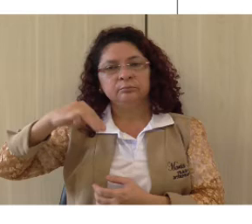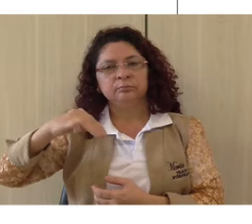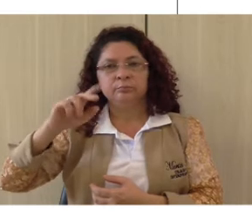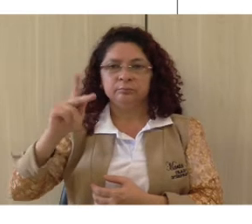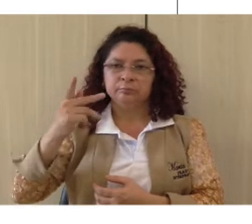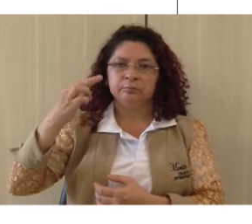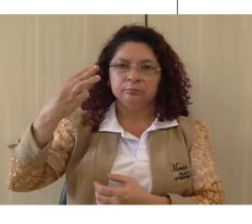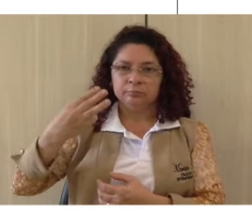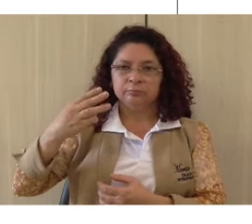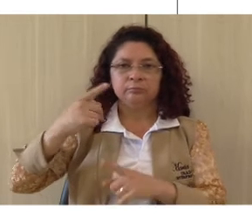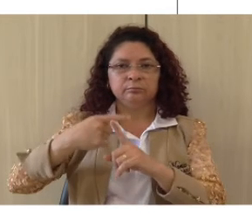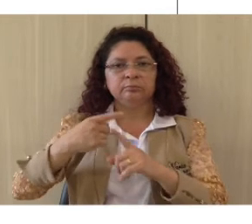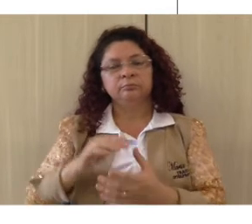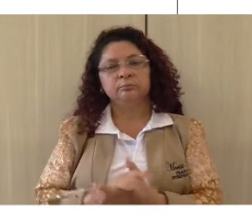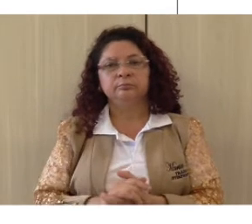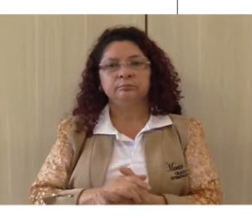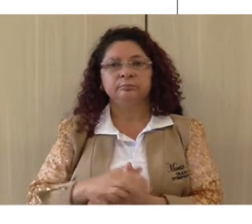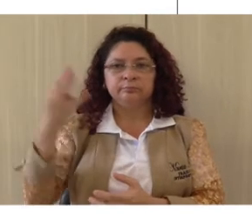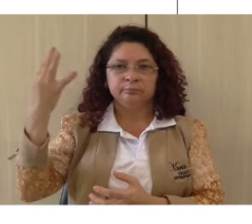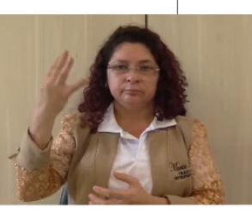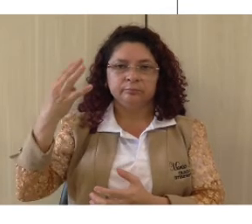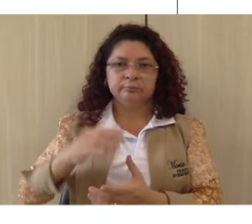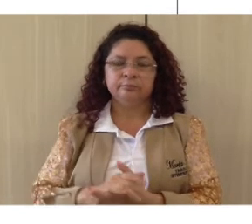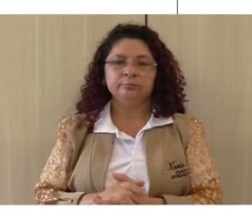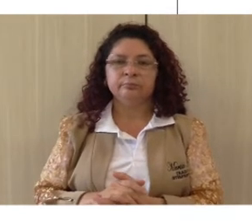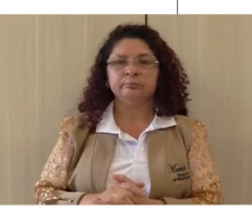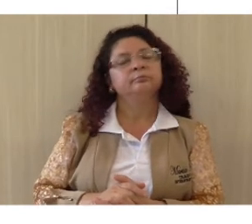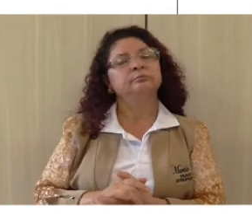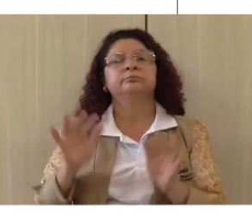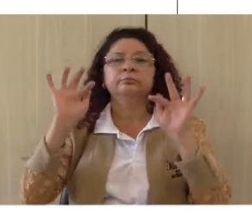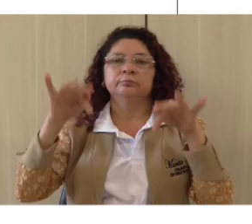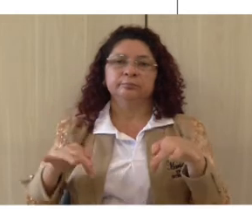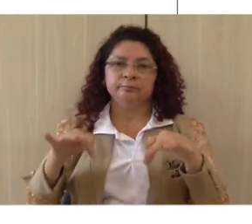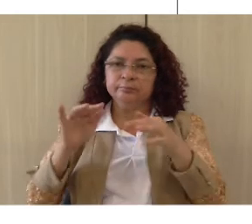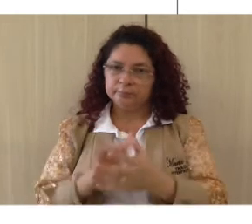3. Quarta linha da coluna. Média final.